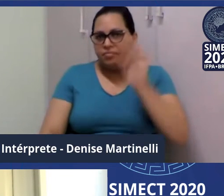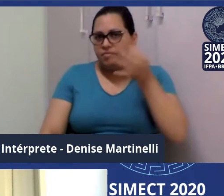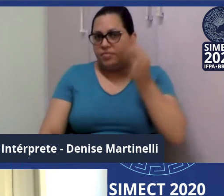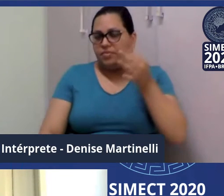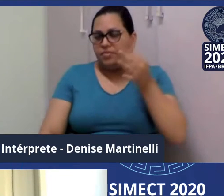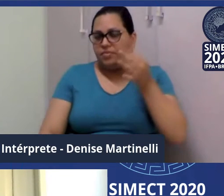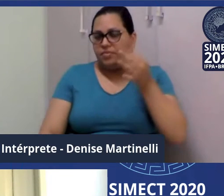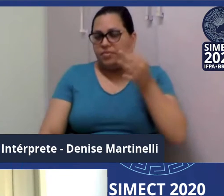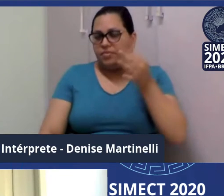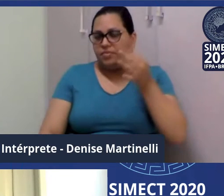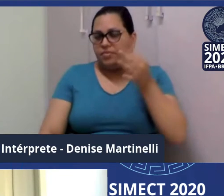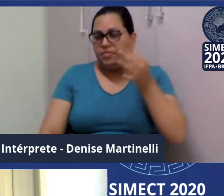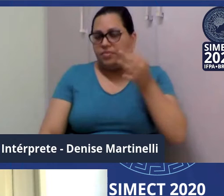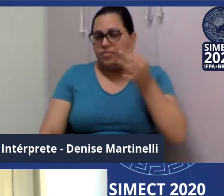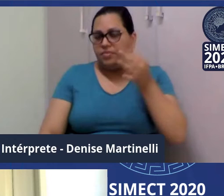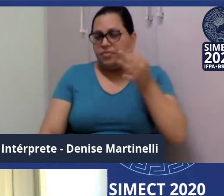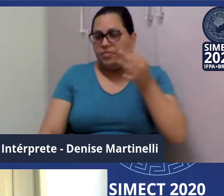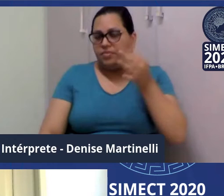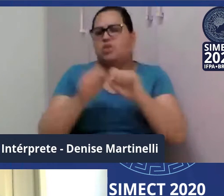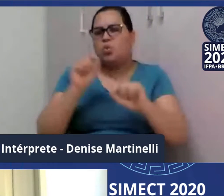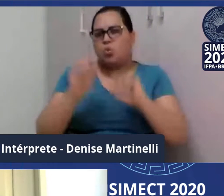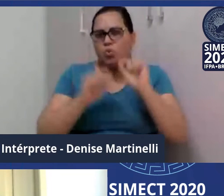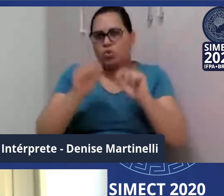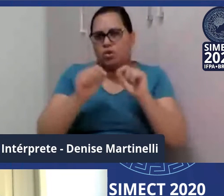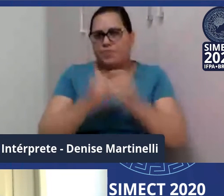que a máquina digestiva da larva